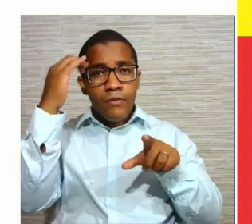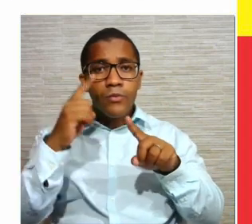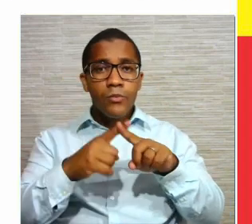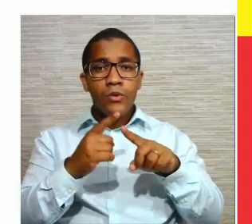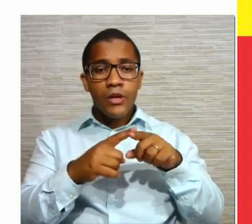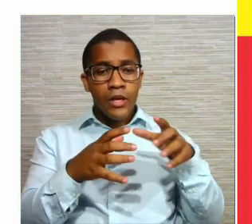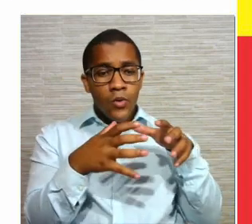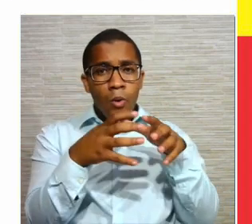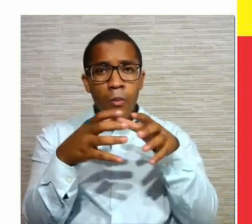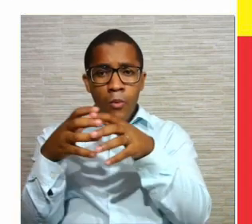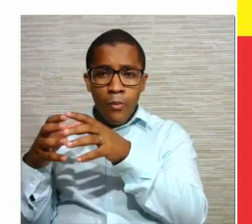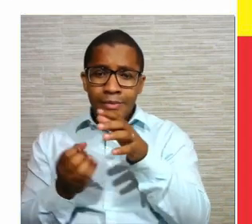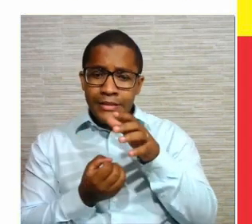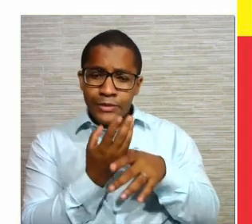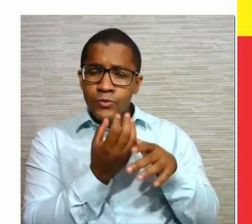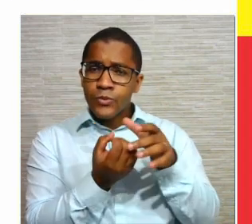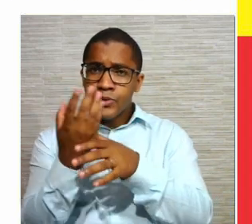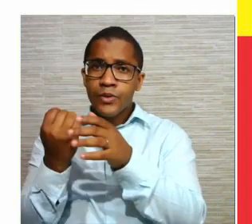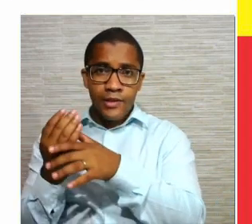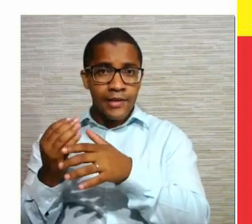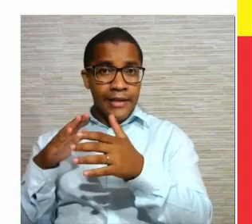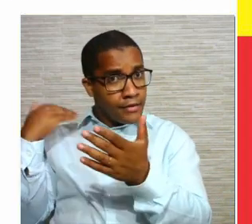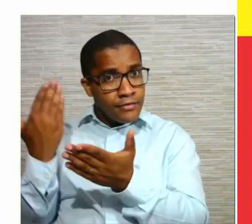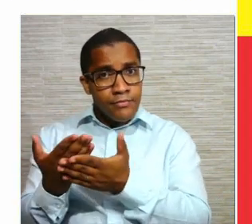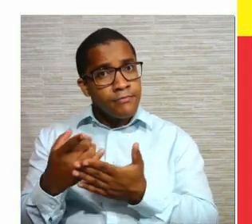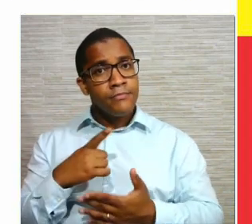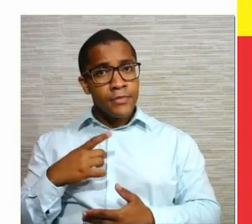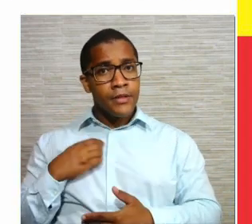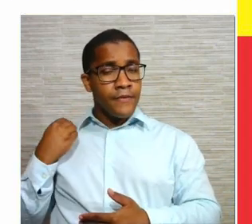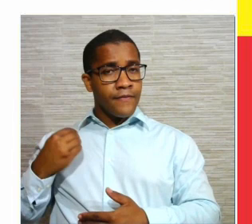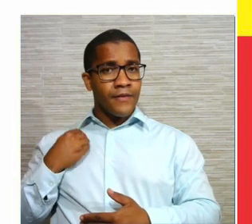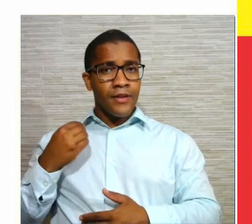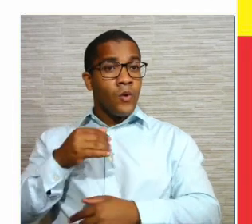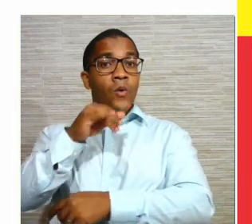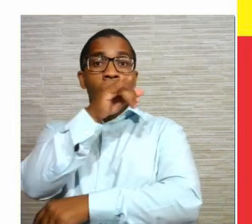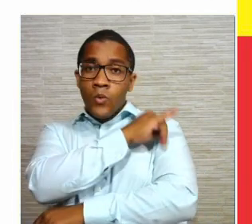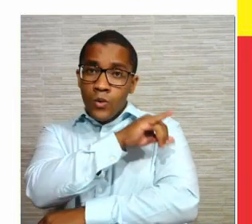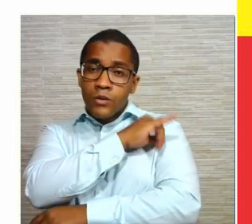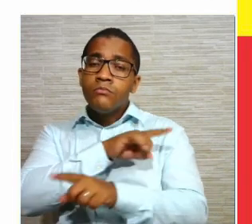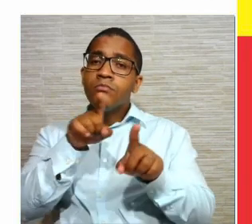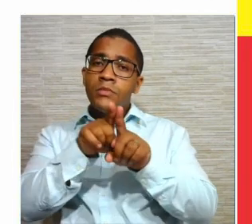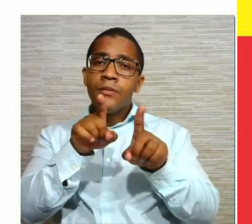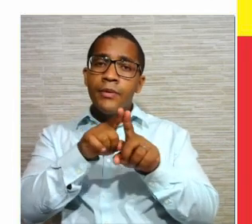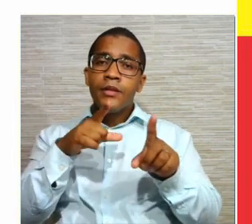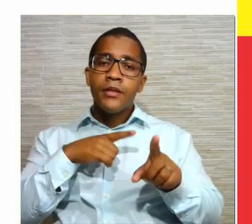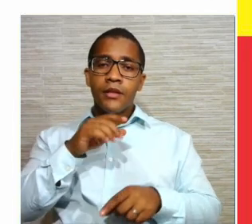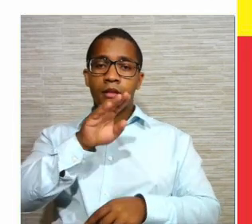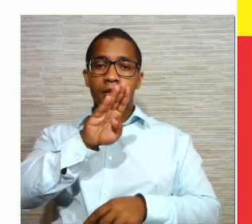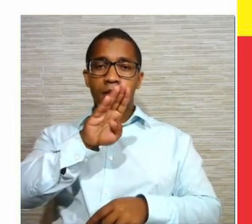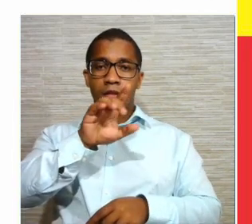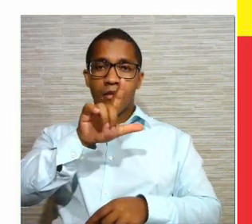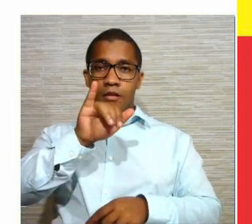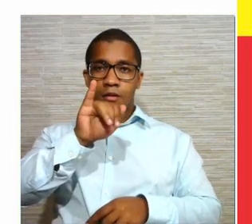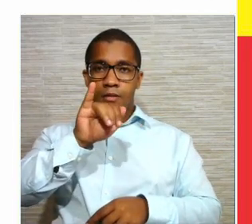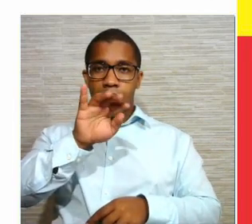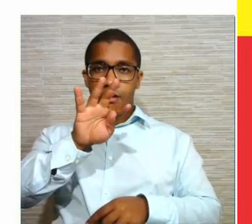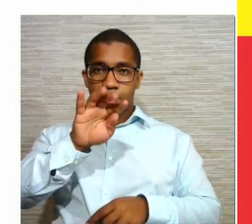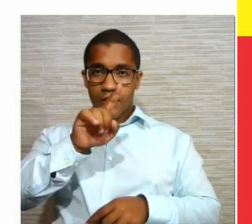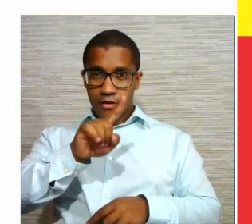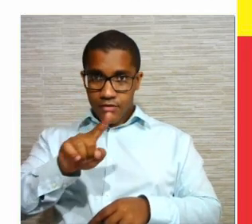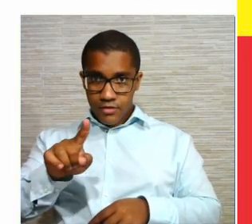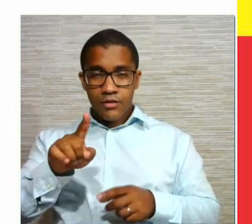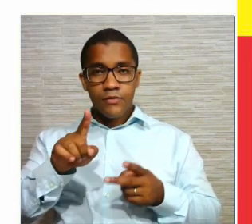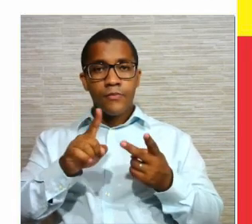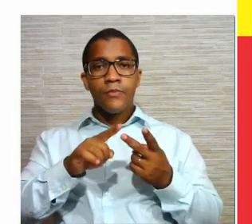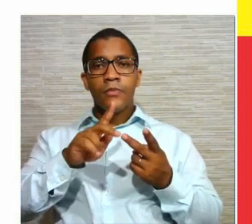bandas surgiram e ainda surgem de lá. Né? No Rio de Janeiro, nós tivemos a Blitz, Kid de Abelha, certo?